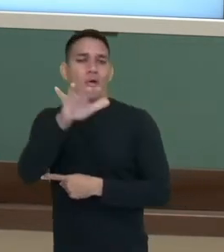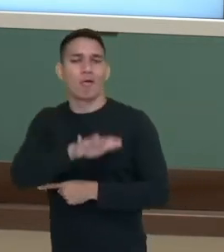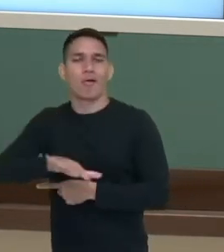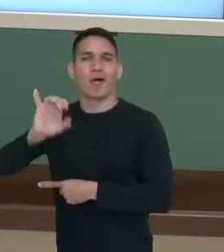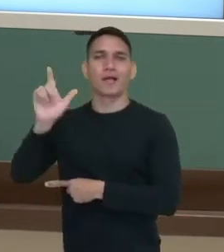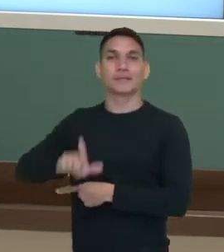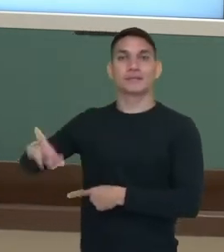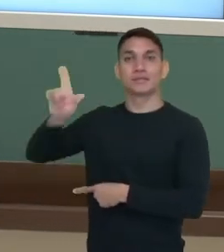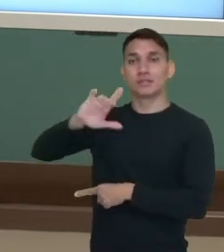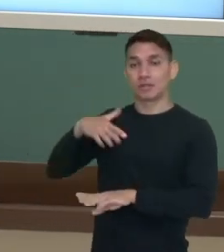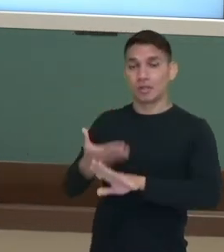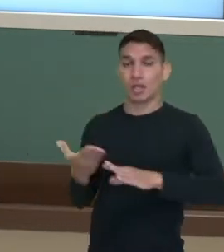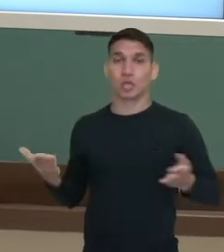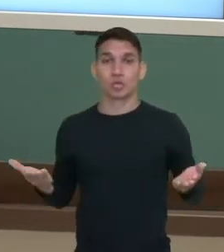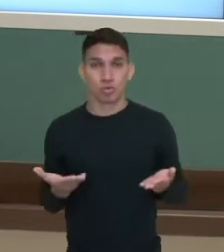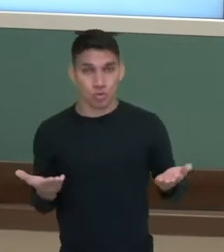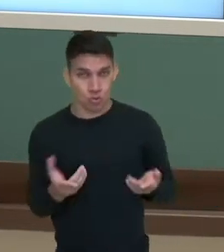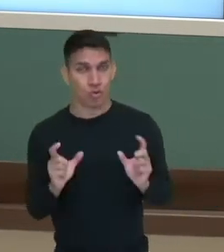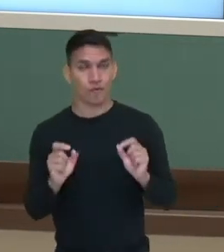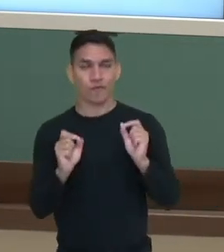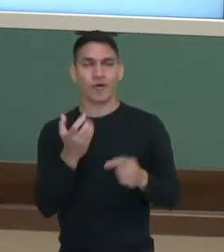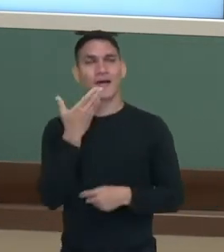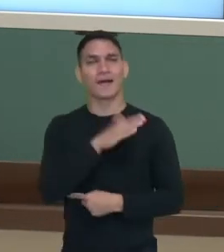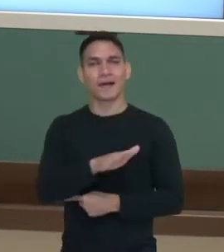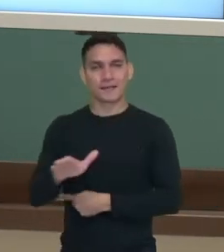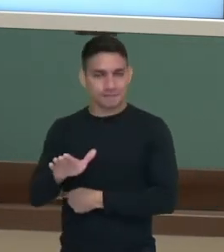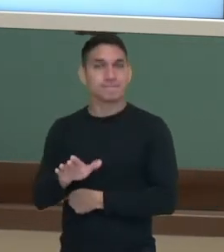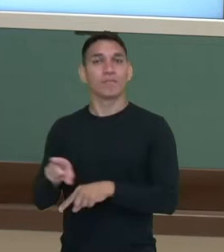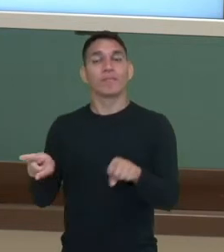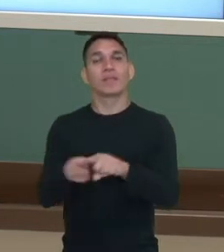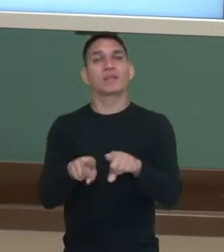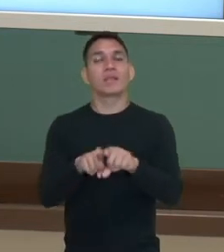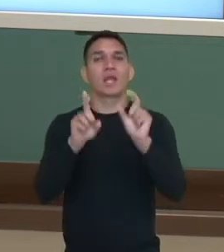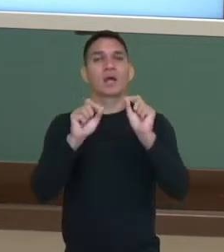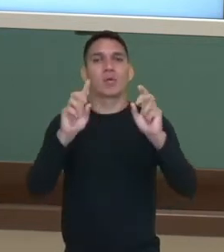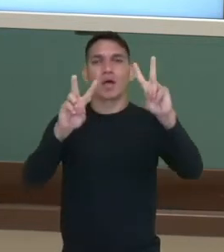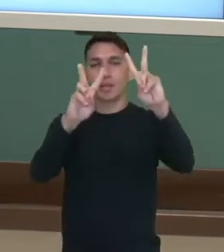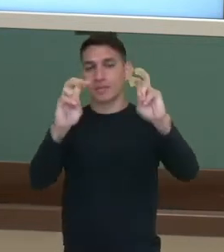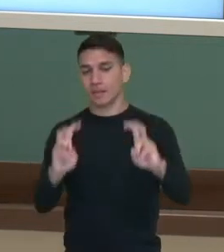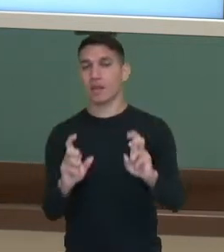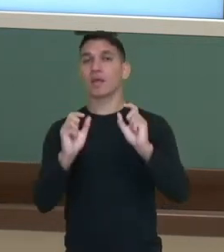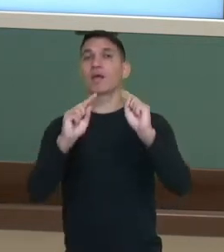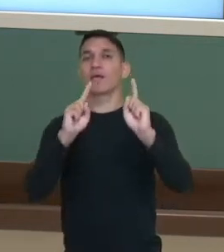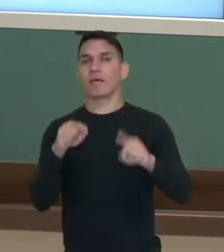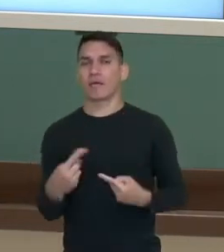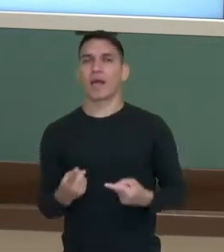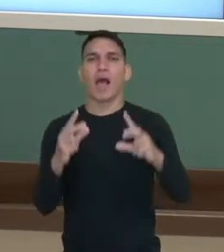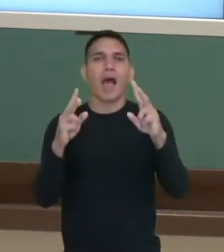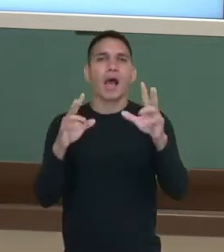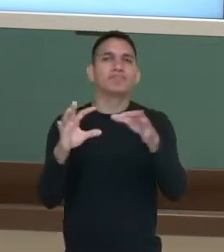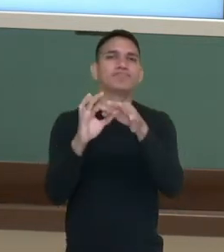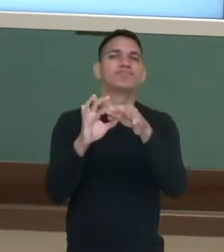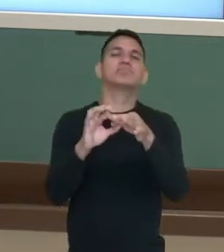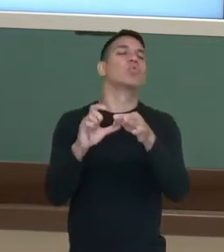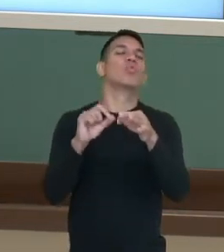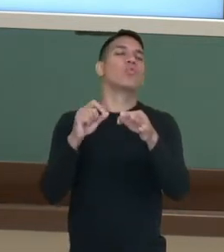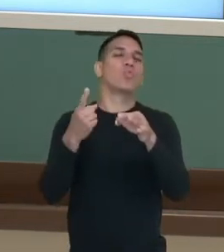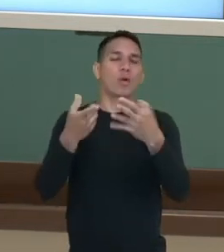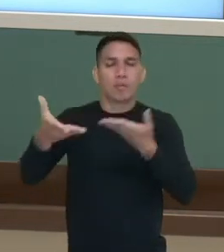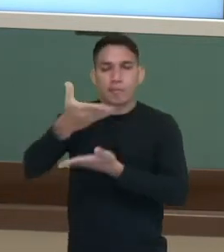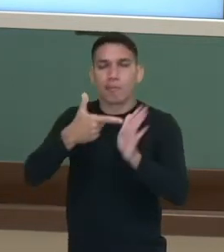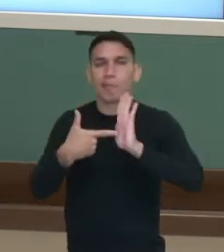literatura contemporânea, literatura infantil. E ainda a temática. A temática trata de um